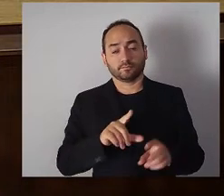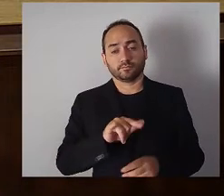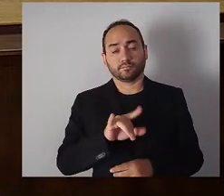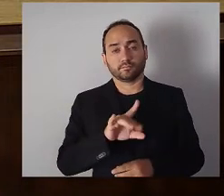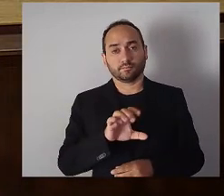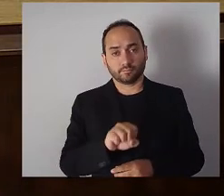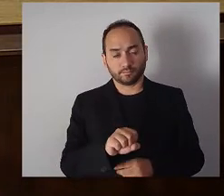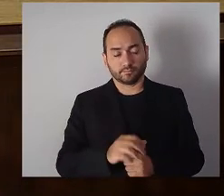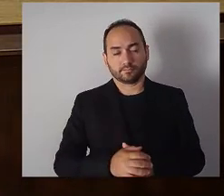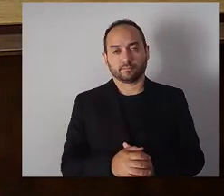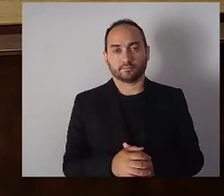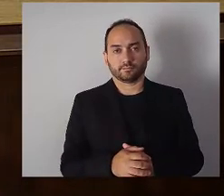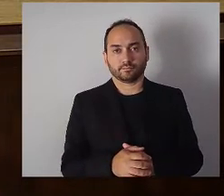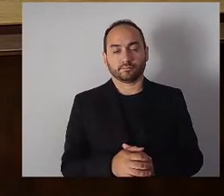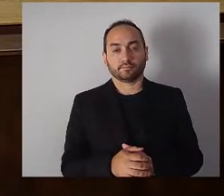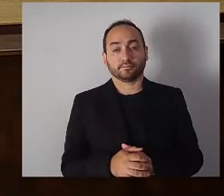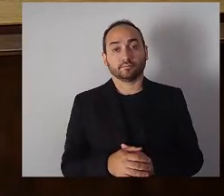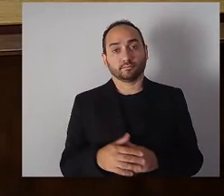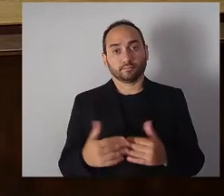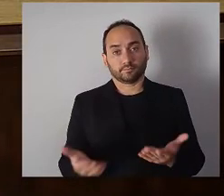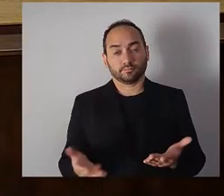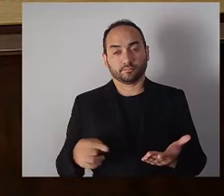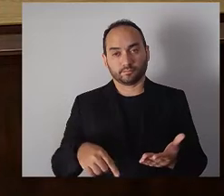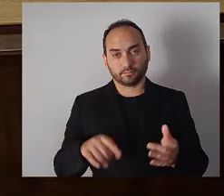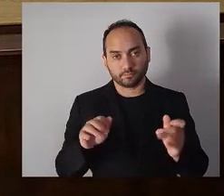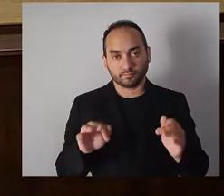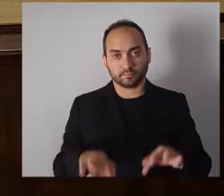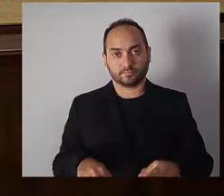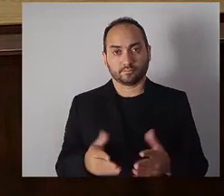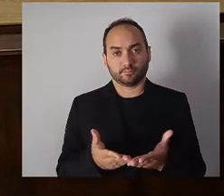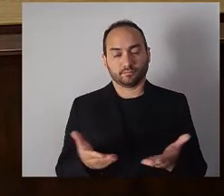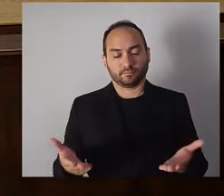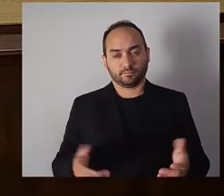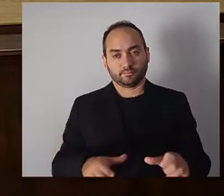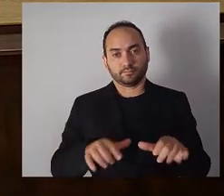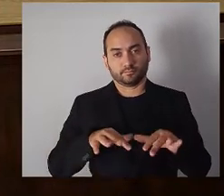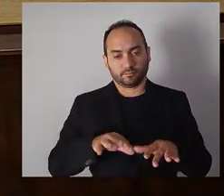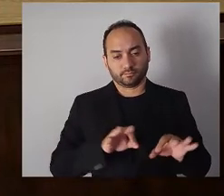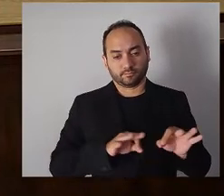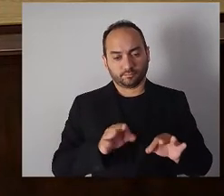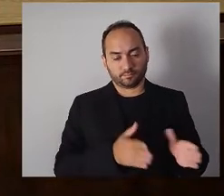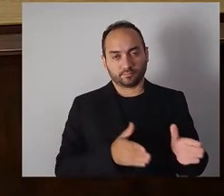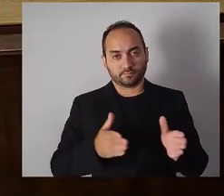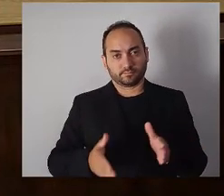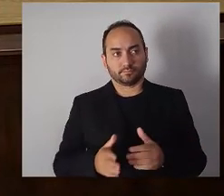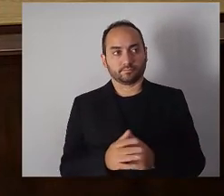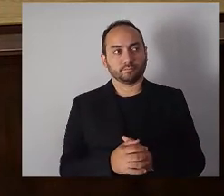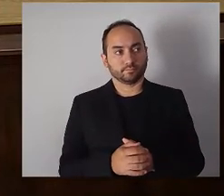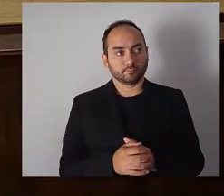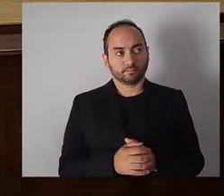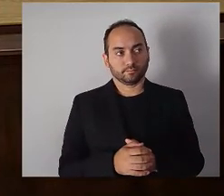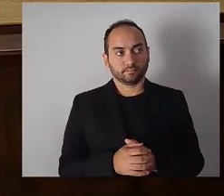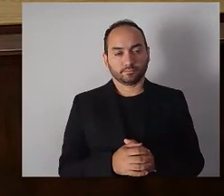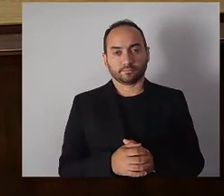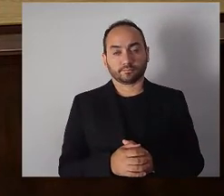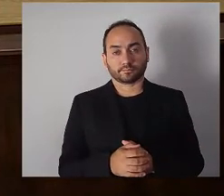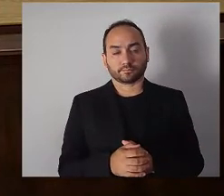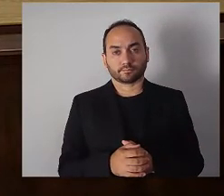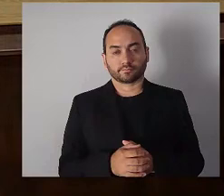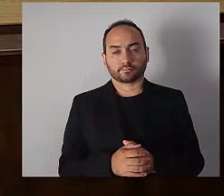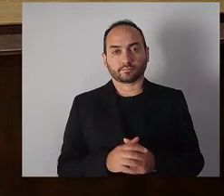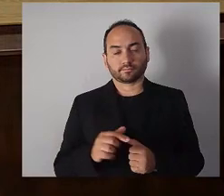litispendência. Bom, então a gente finaliza a pauta judicial da